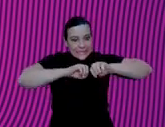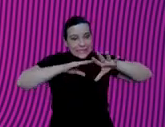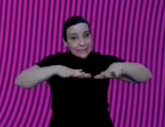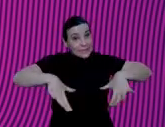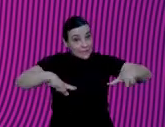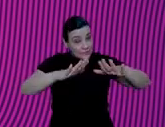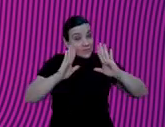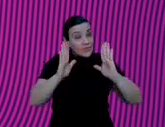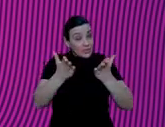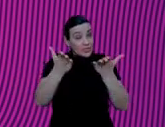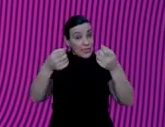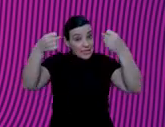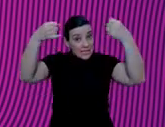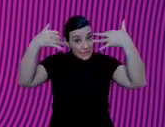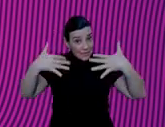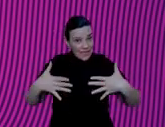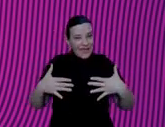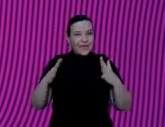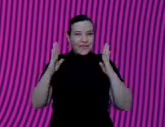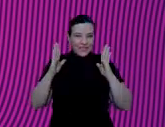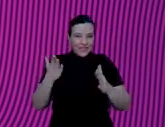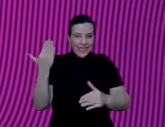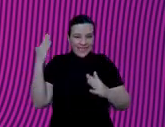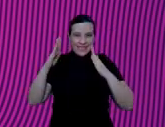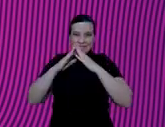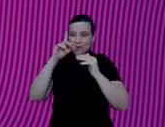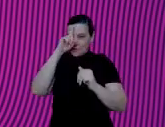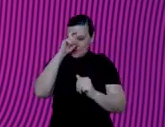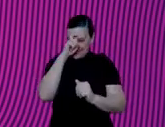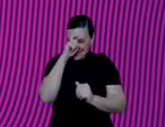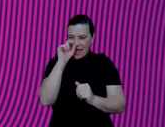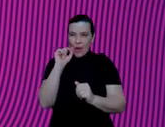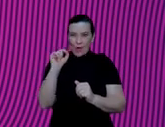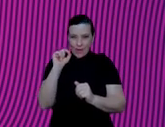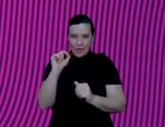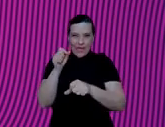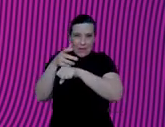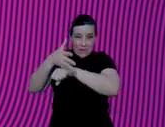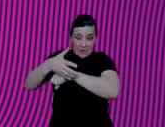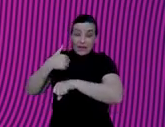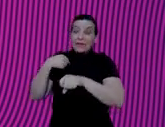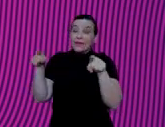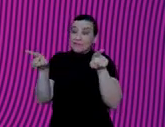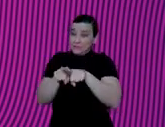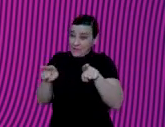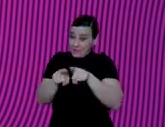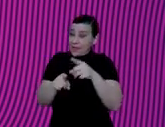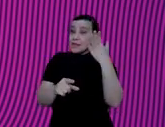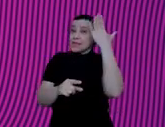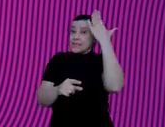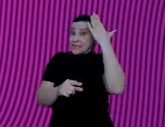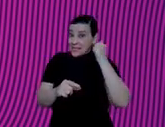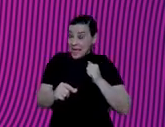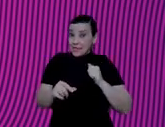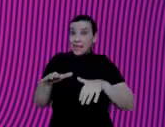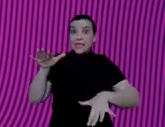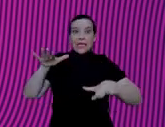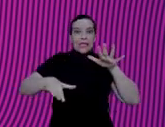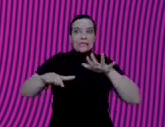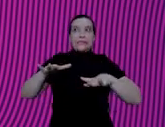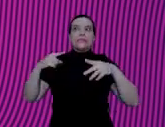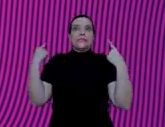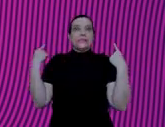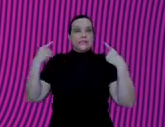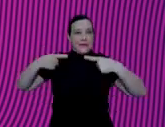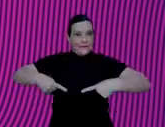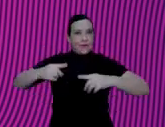deu plantão muito tempo, eu também, e a gente sabe que lá no Frontias, muitas vezes é um grande desafio, mesmo para a gente que